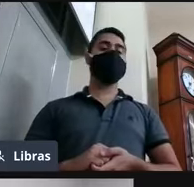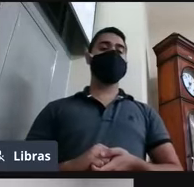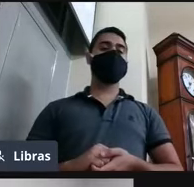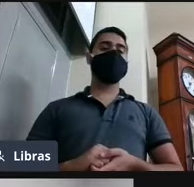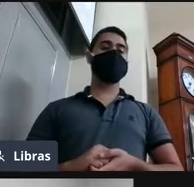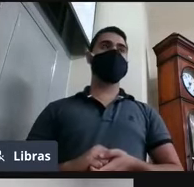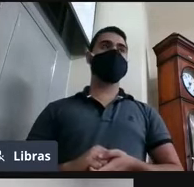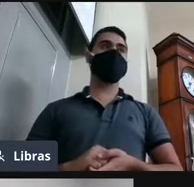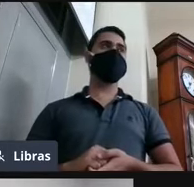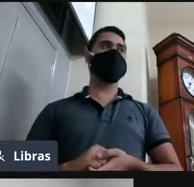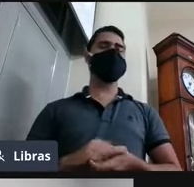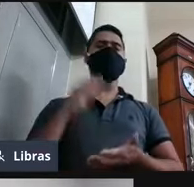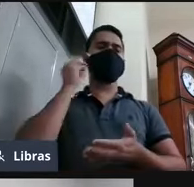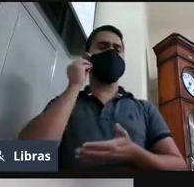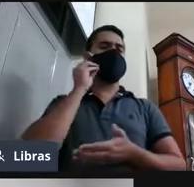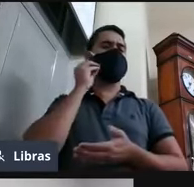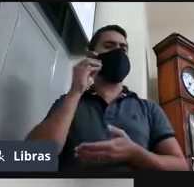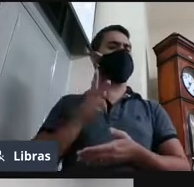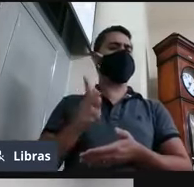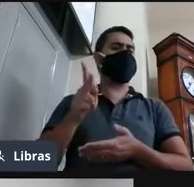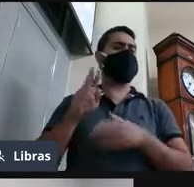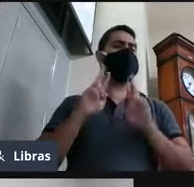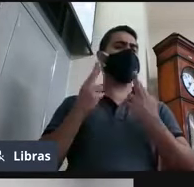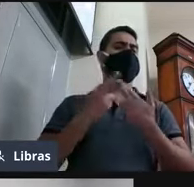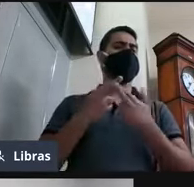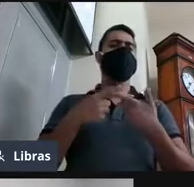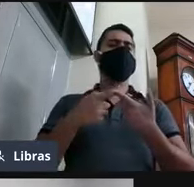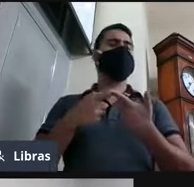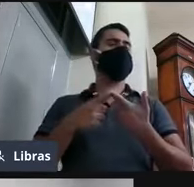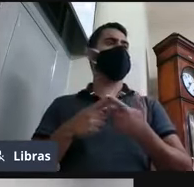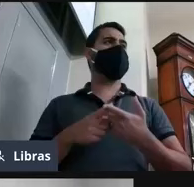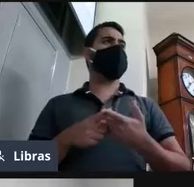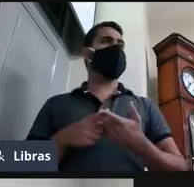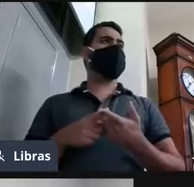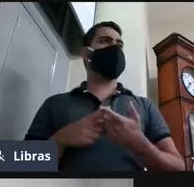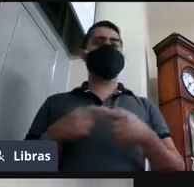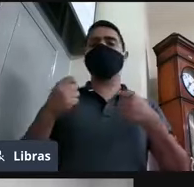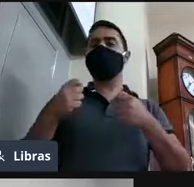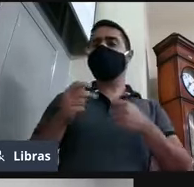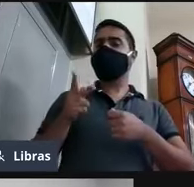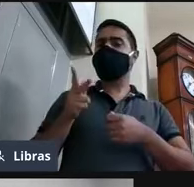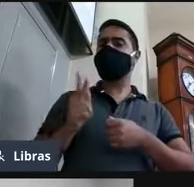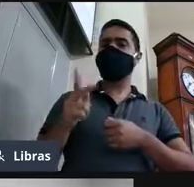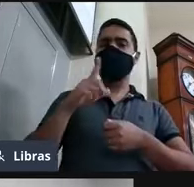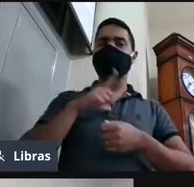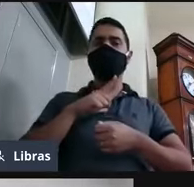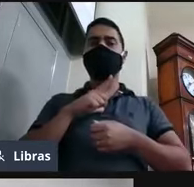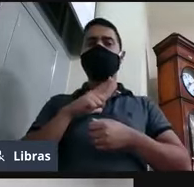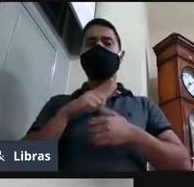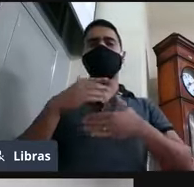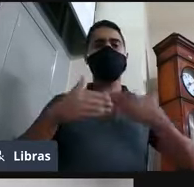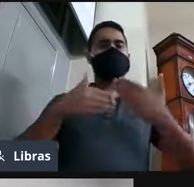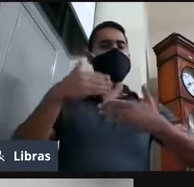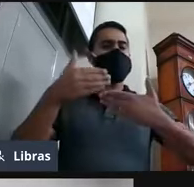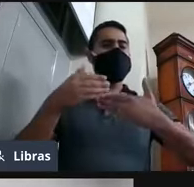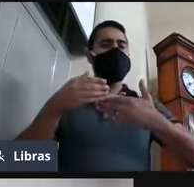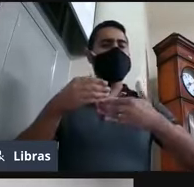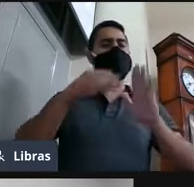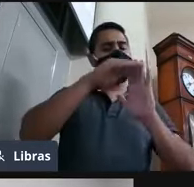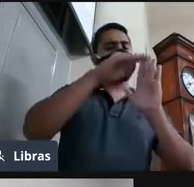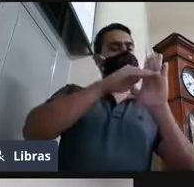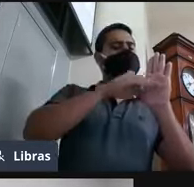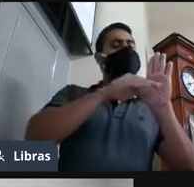enfim, dá seguimento à sessão. Porque nós temos que seguir, existe um trâmite que vai ser seguido na